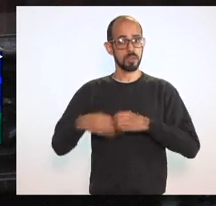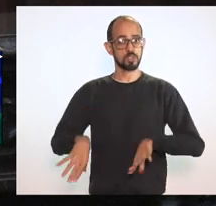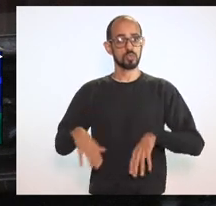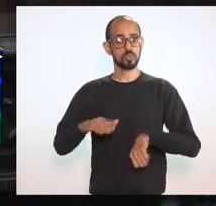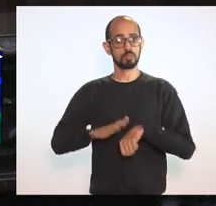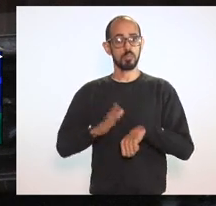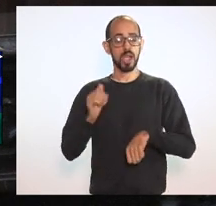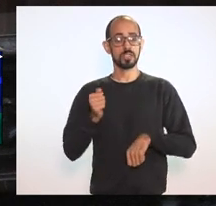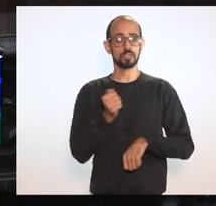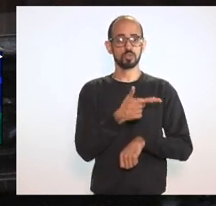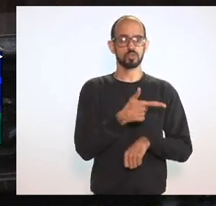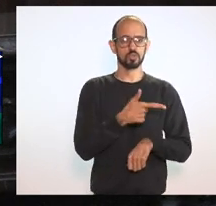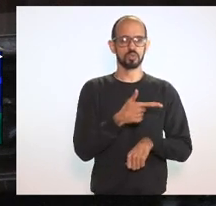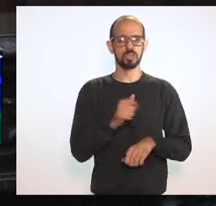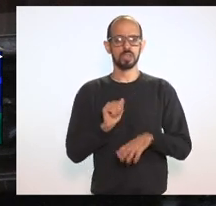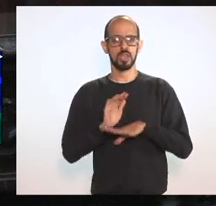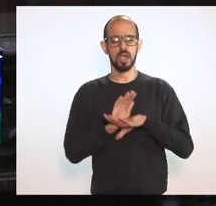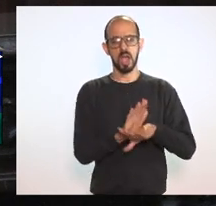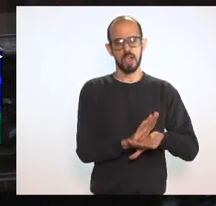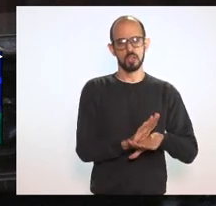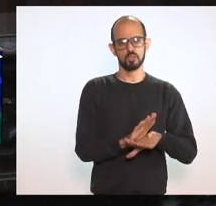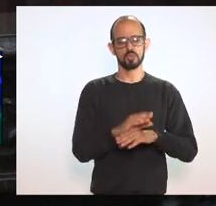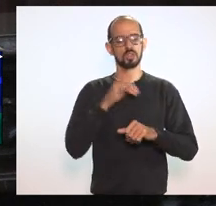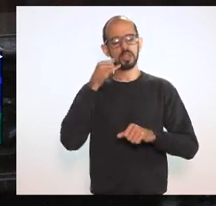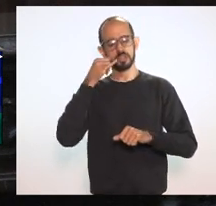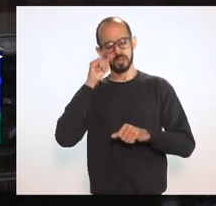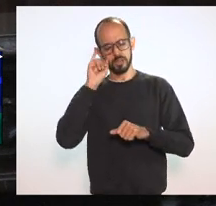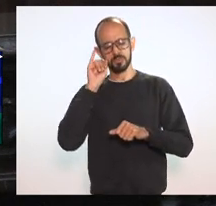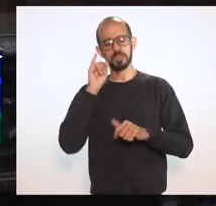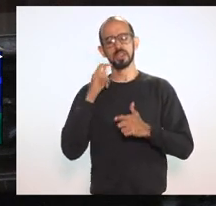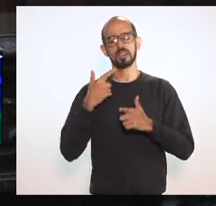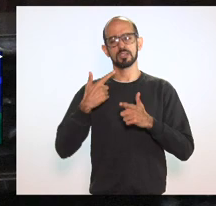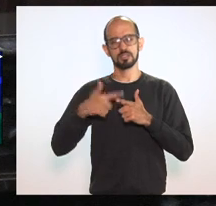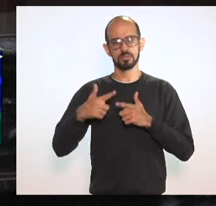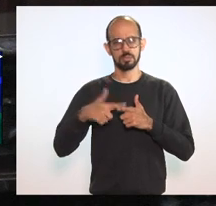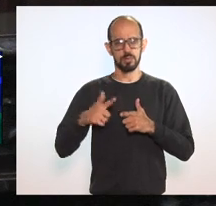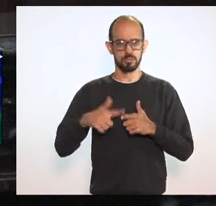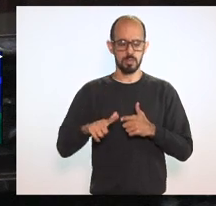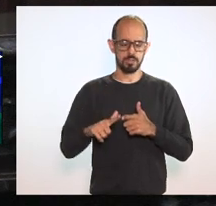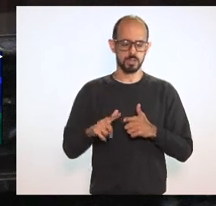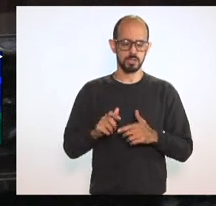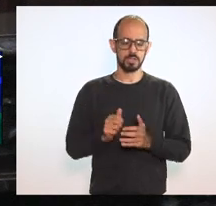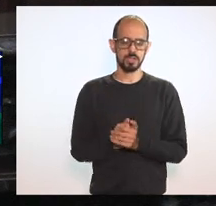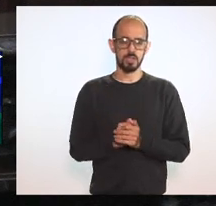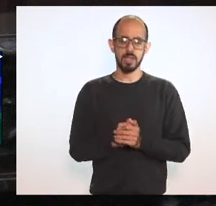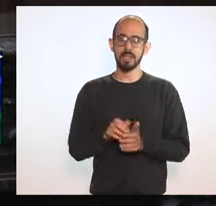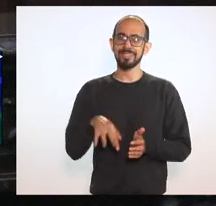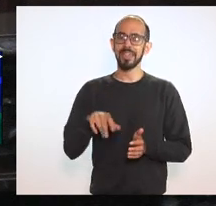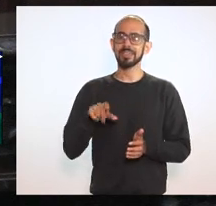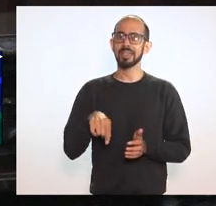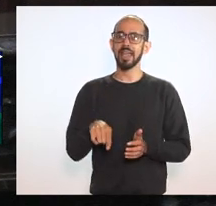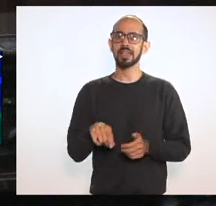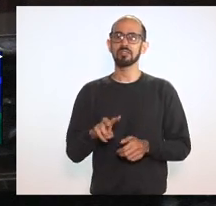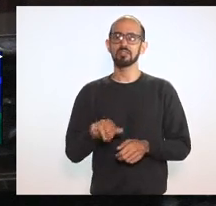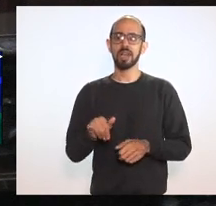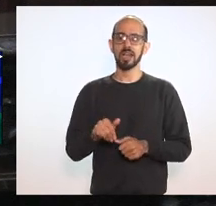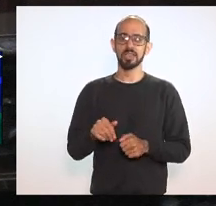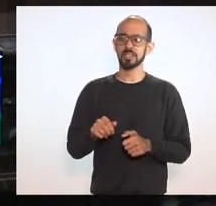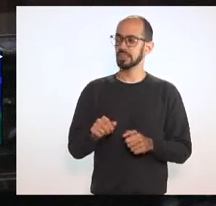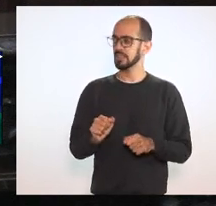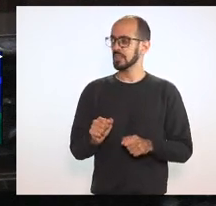realmente é evitar a circulação afinal de contas quem é que vai garantir